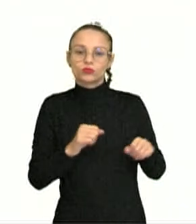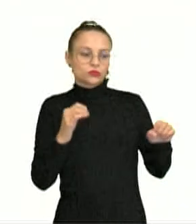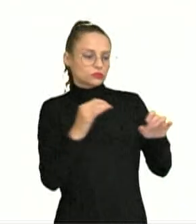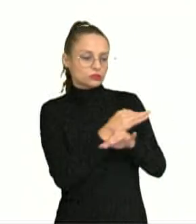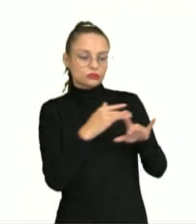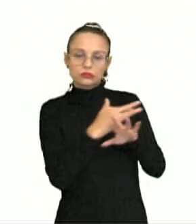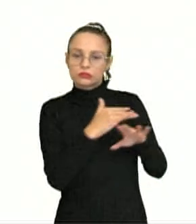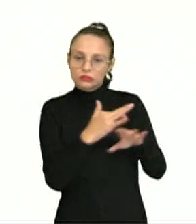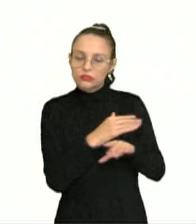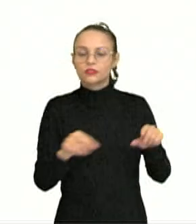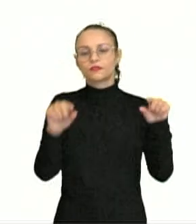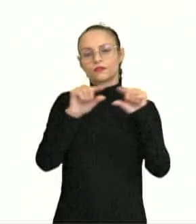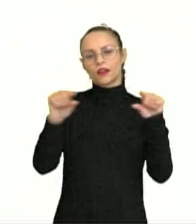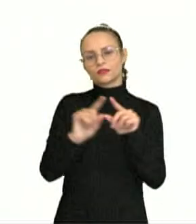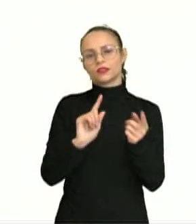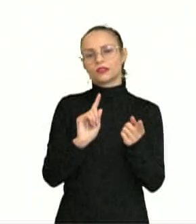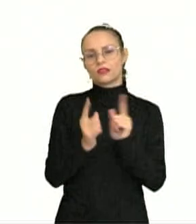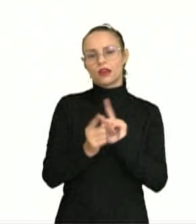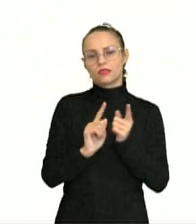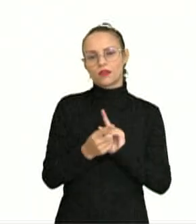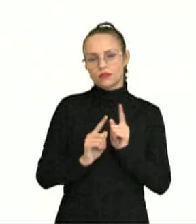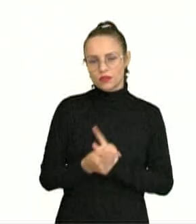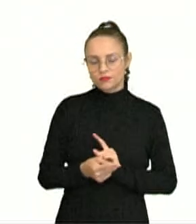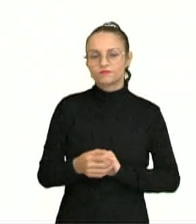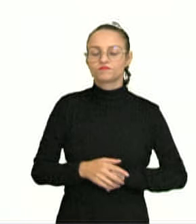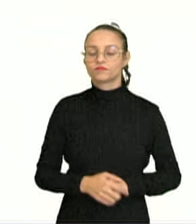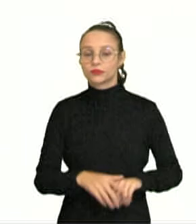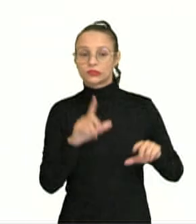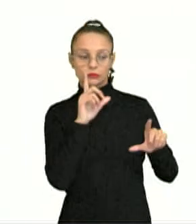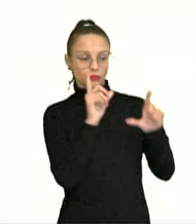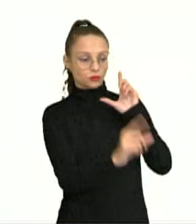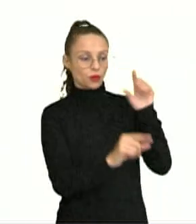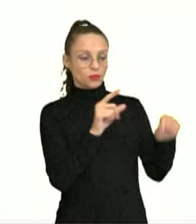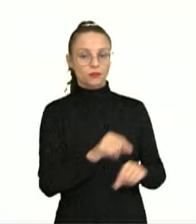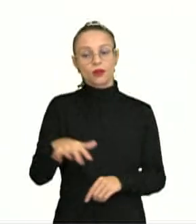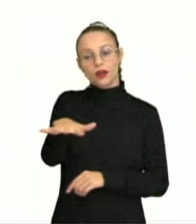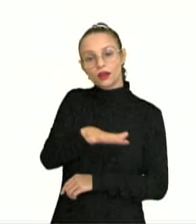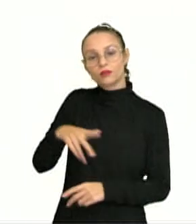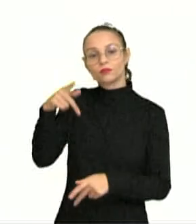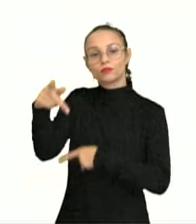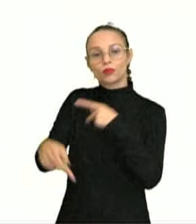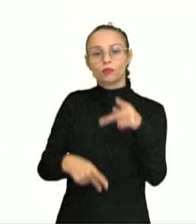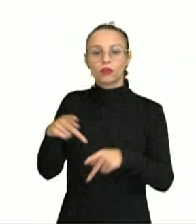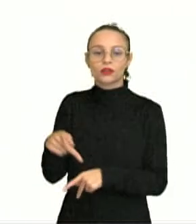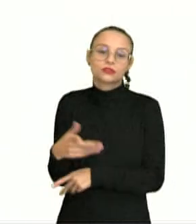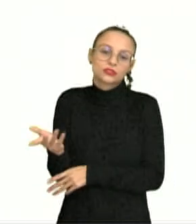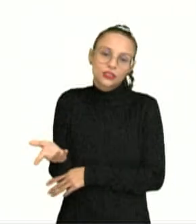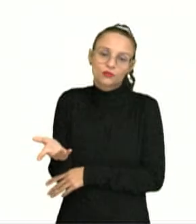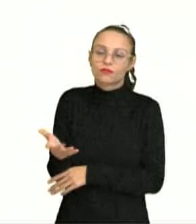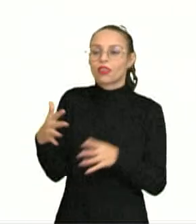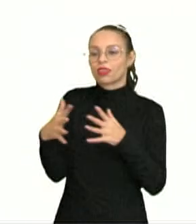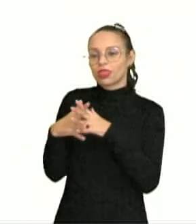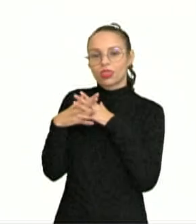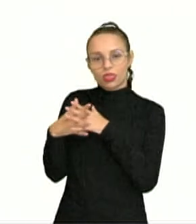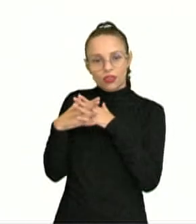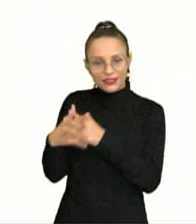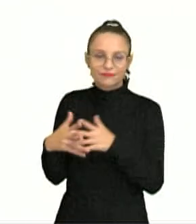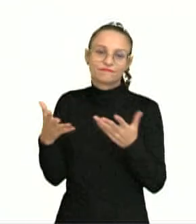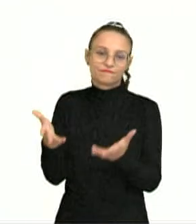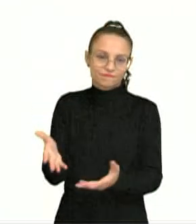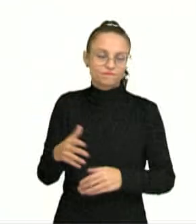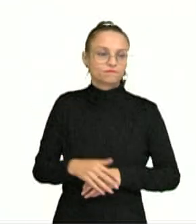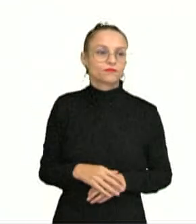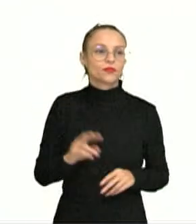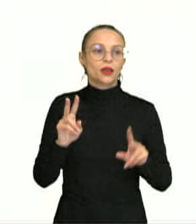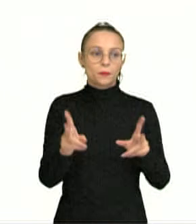enigmas e frases ambíguas. Ao se retirar, deixaram a população prostrada pela confusão.